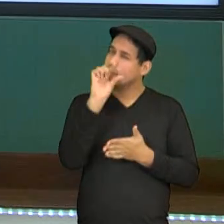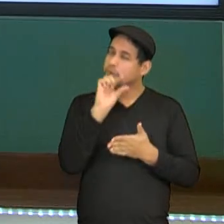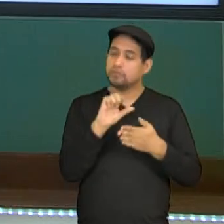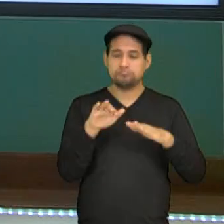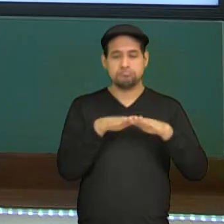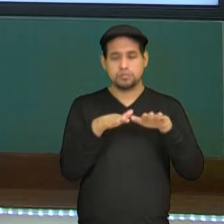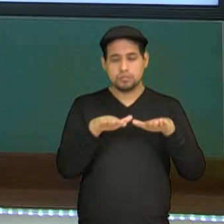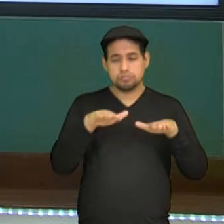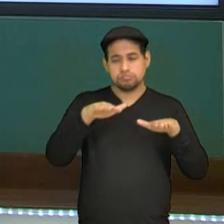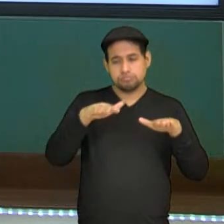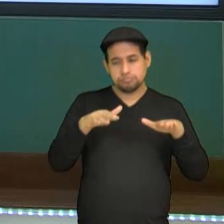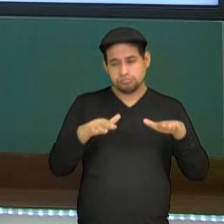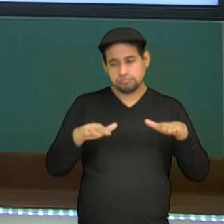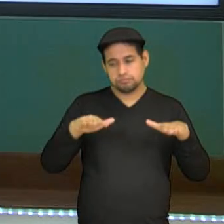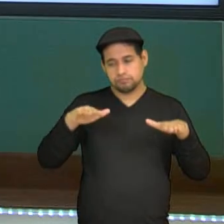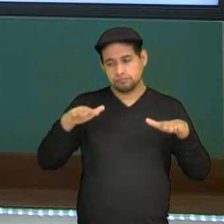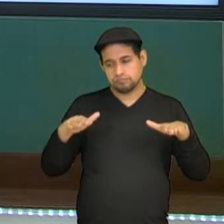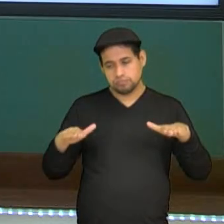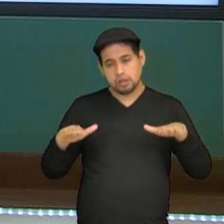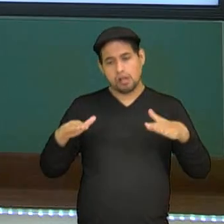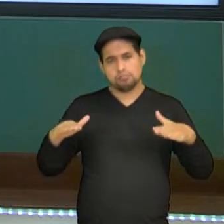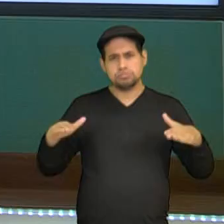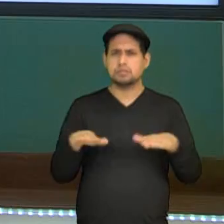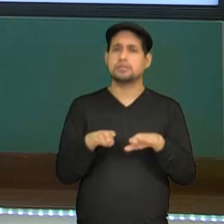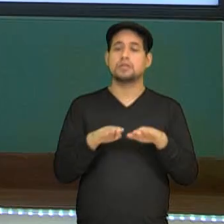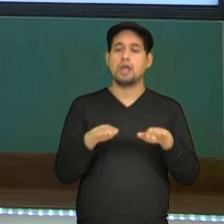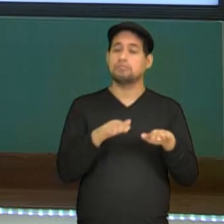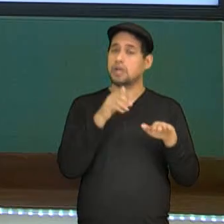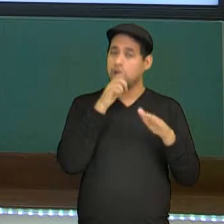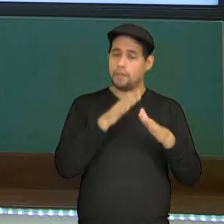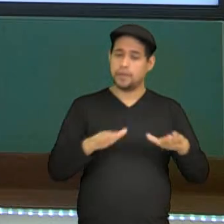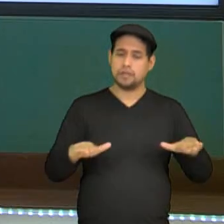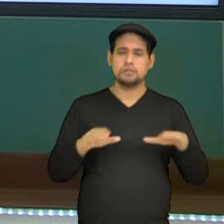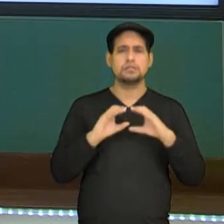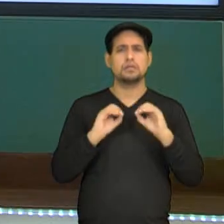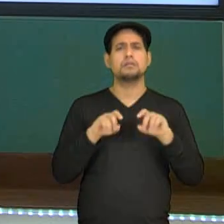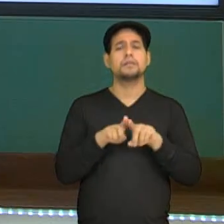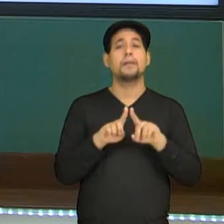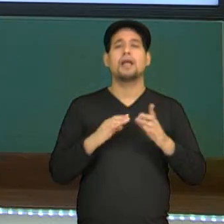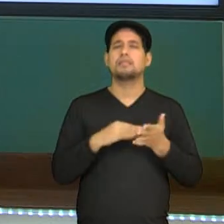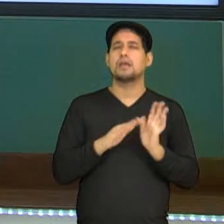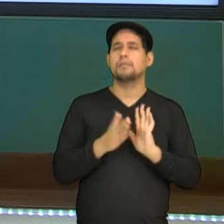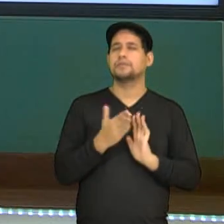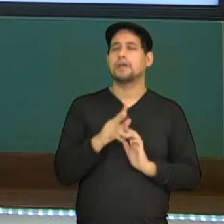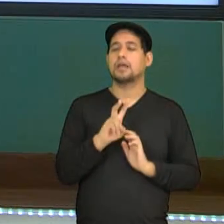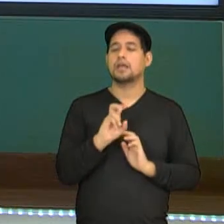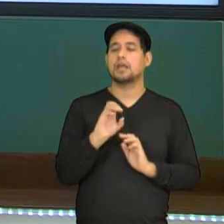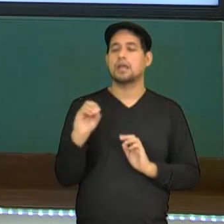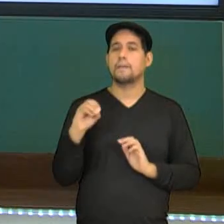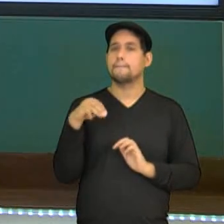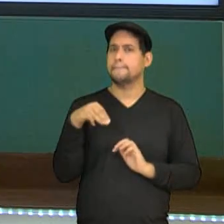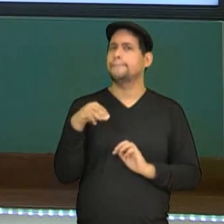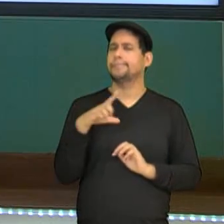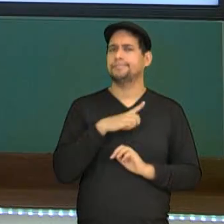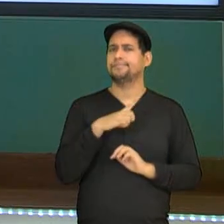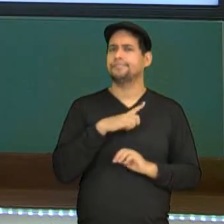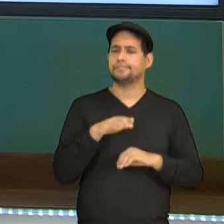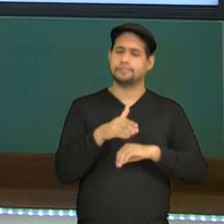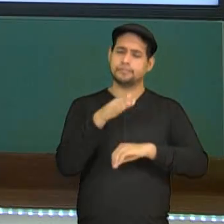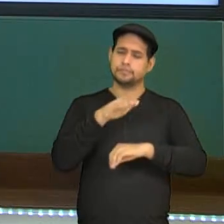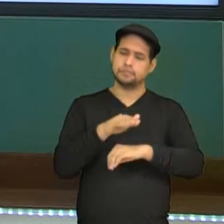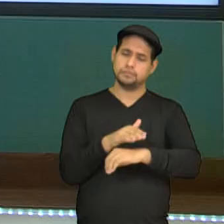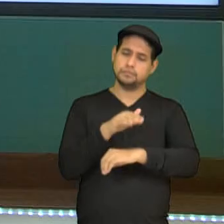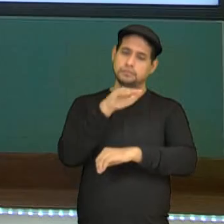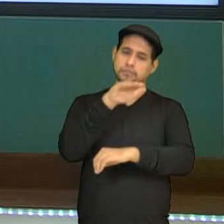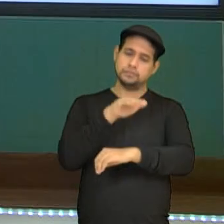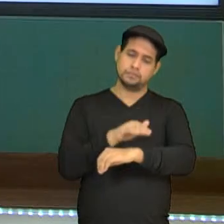suaves. Então, aquelas áreas que estão no nível do mar, 0, até mais ou menos 500 metros, nós vamos ter uma